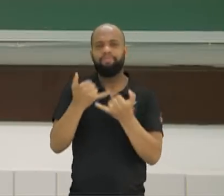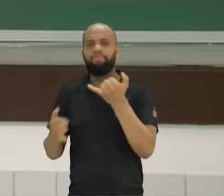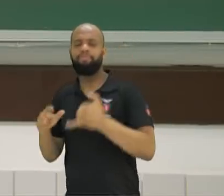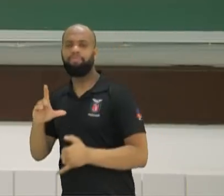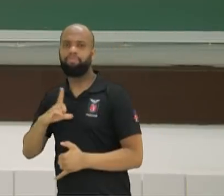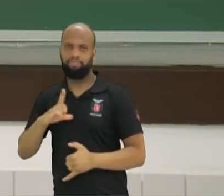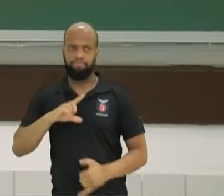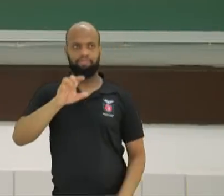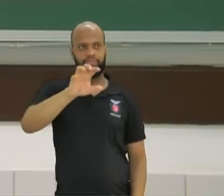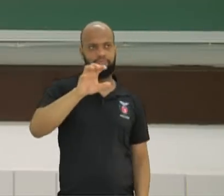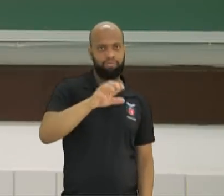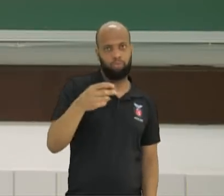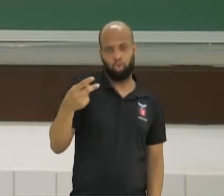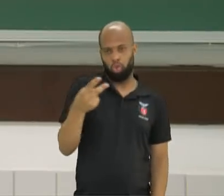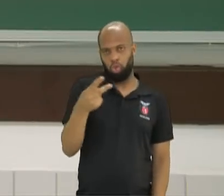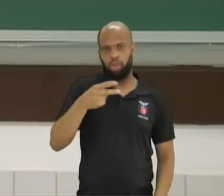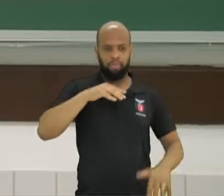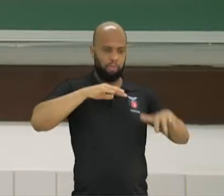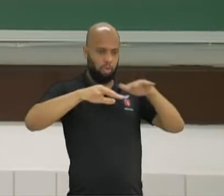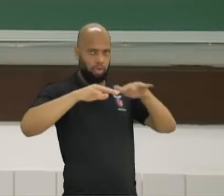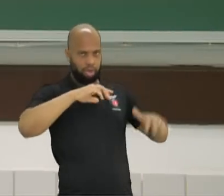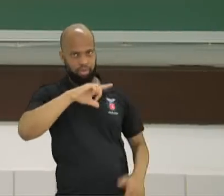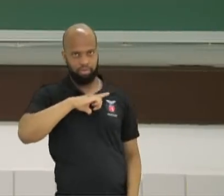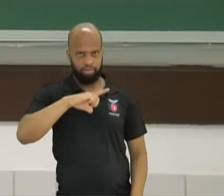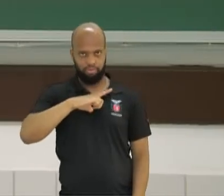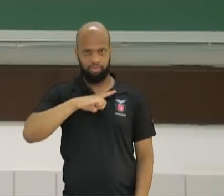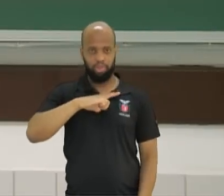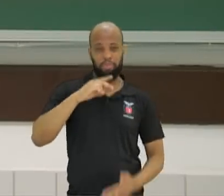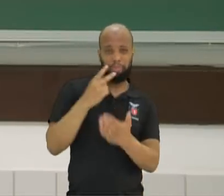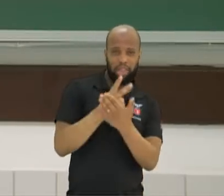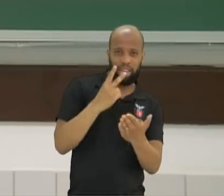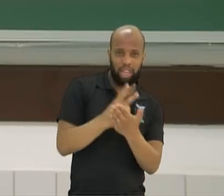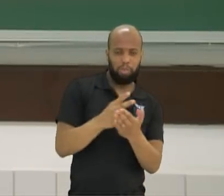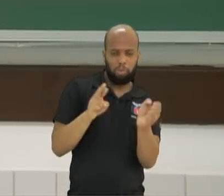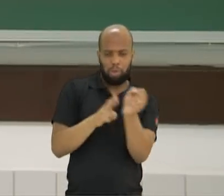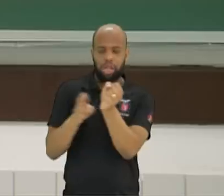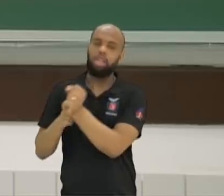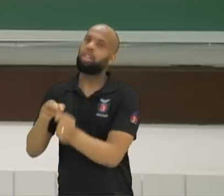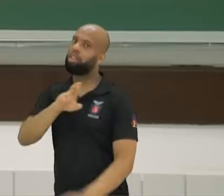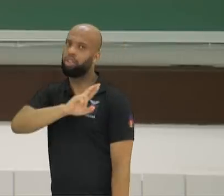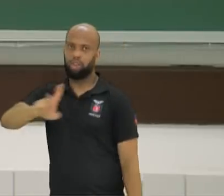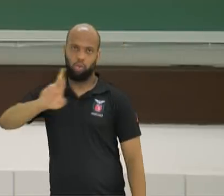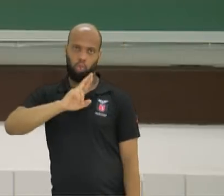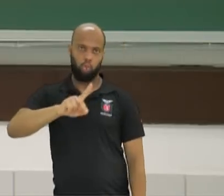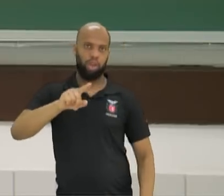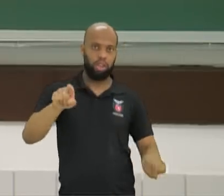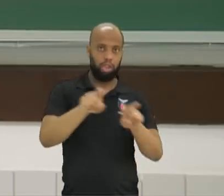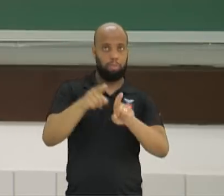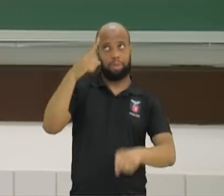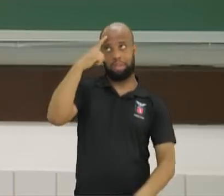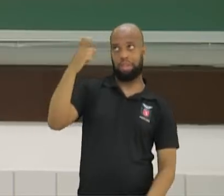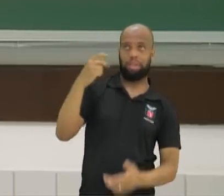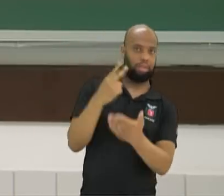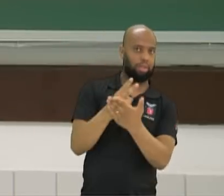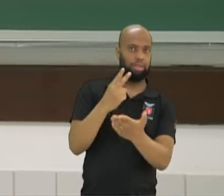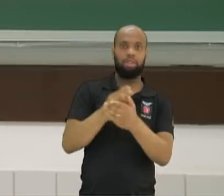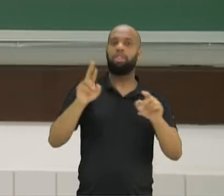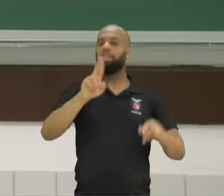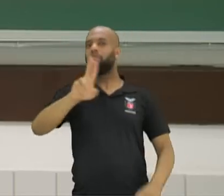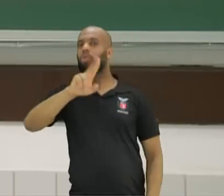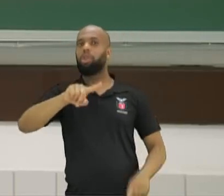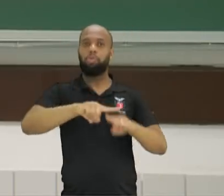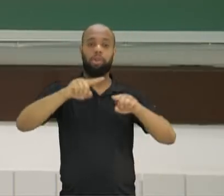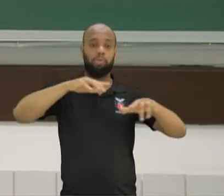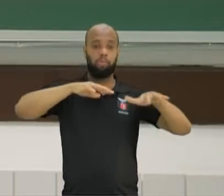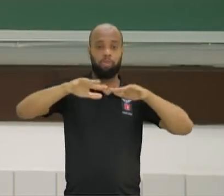existem ali entre os movimentos, pelo menos. Não é o mesmo ritmo, né? Não é nem a mesma ideia, mas os movimentos são